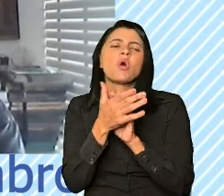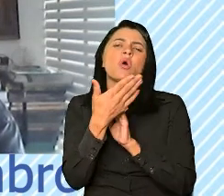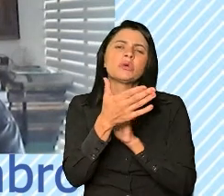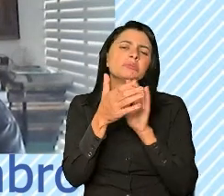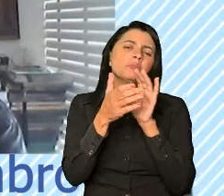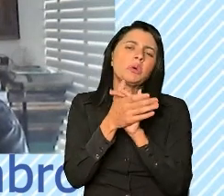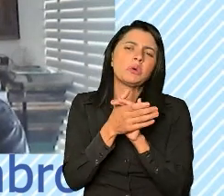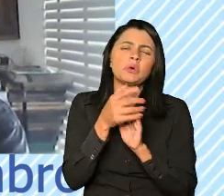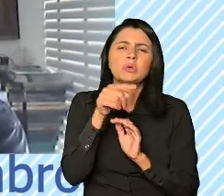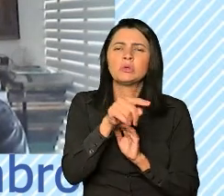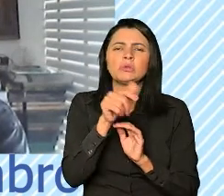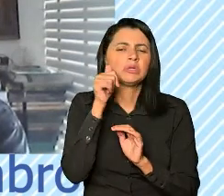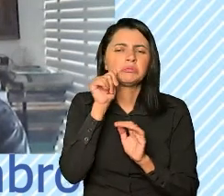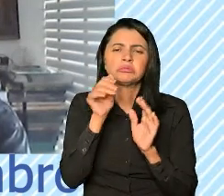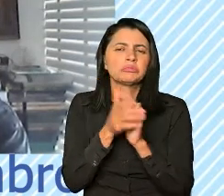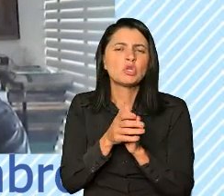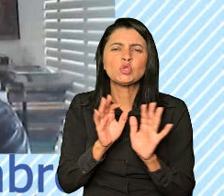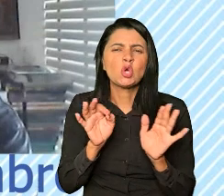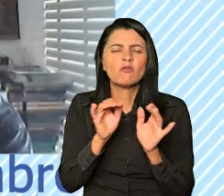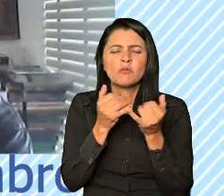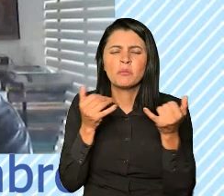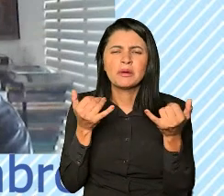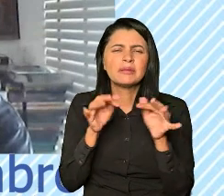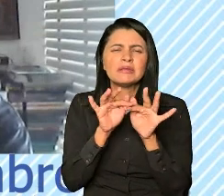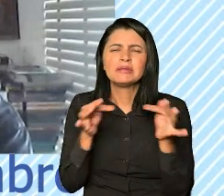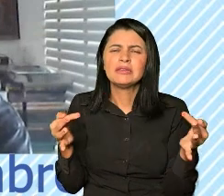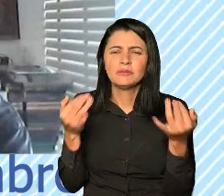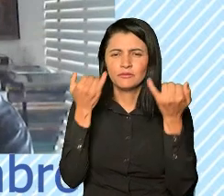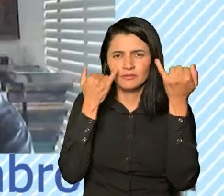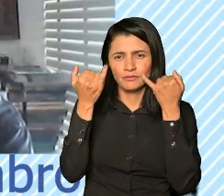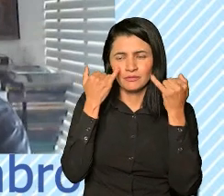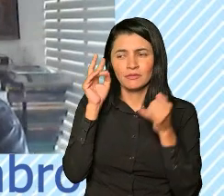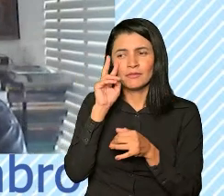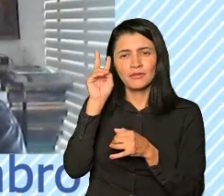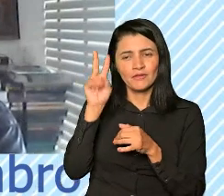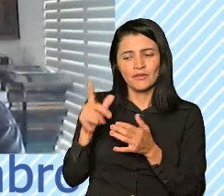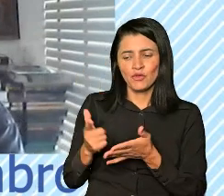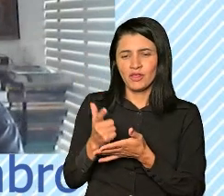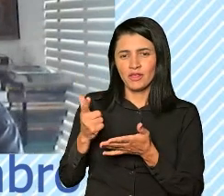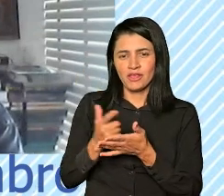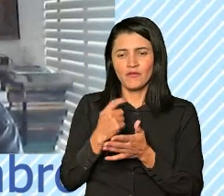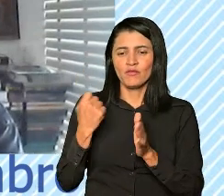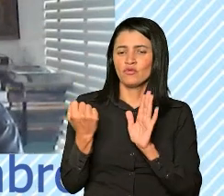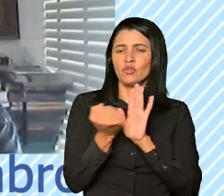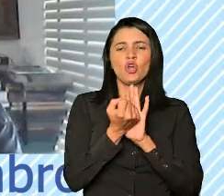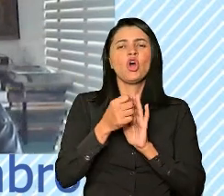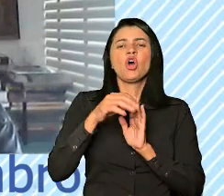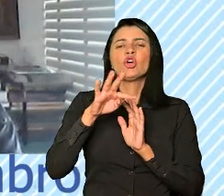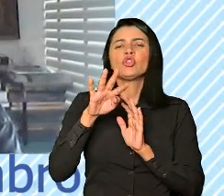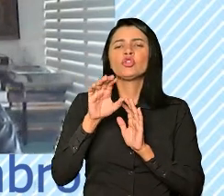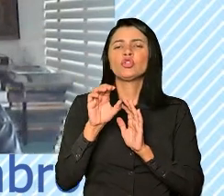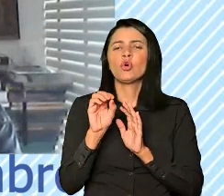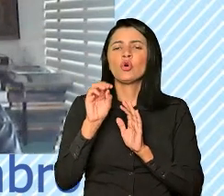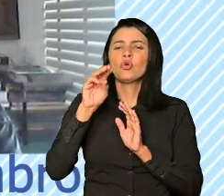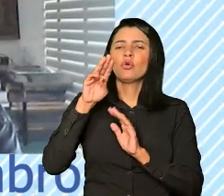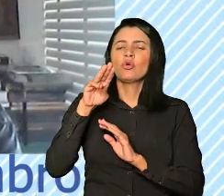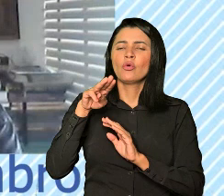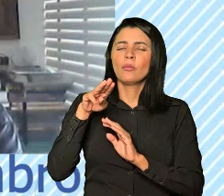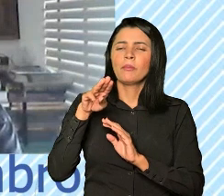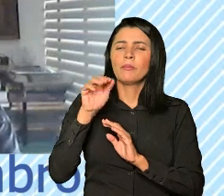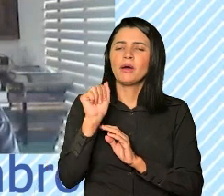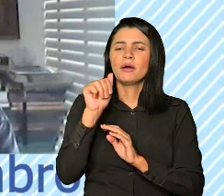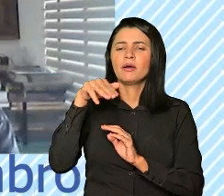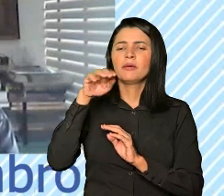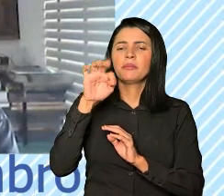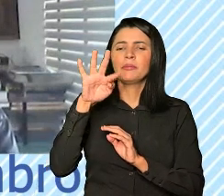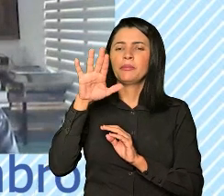Então, a gente vê no livro do tombamento a questão, o tombamento